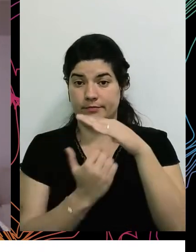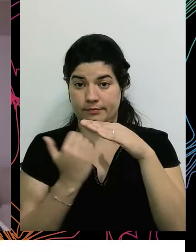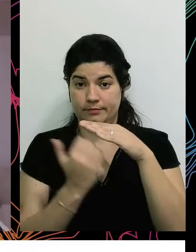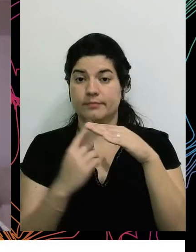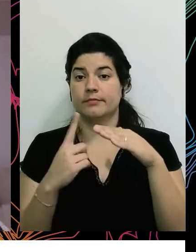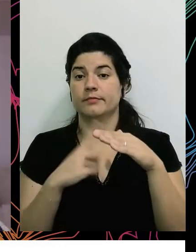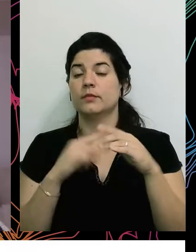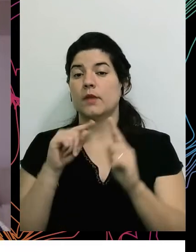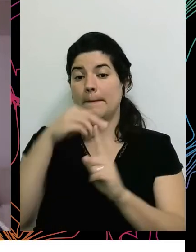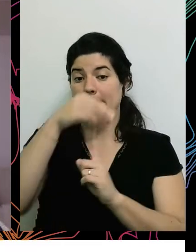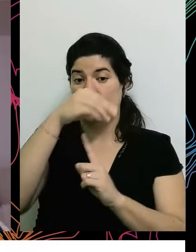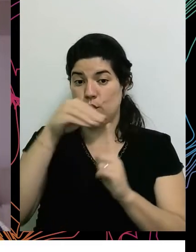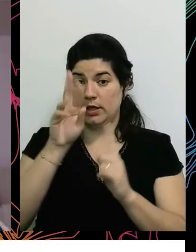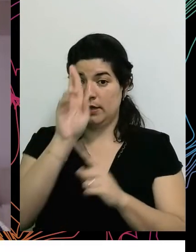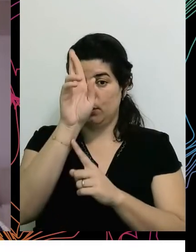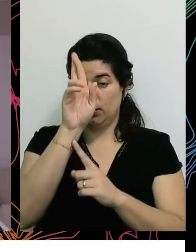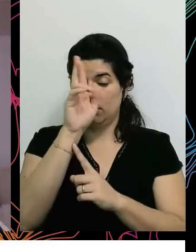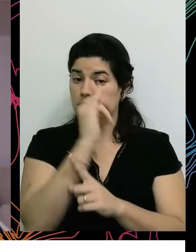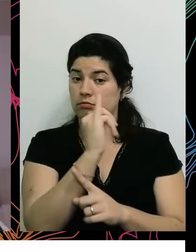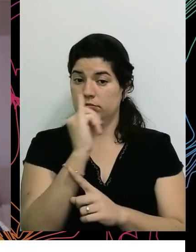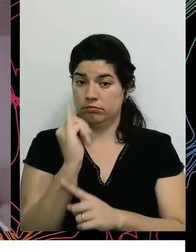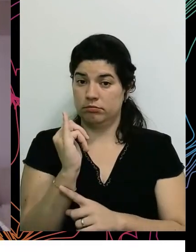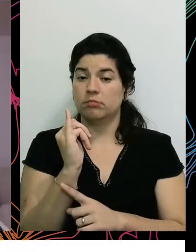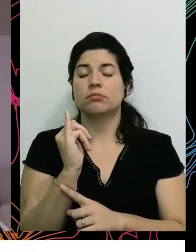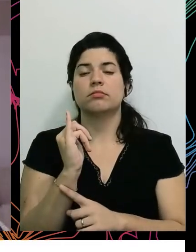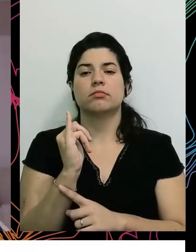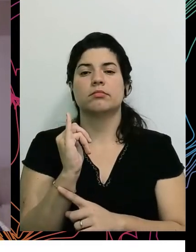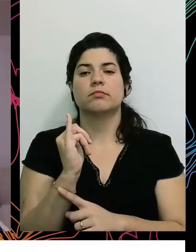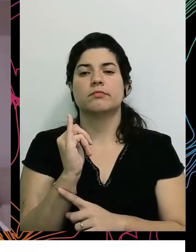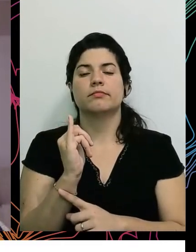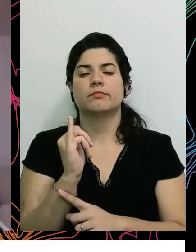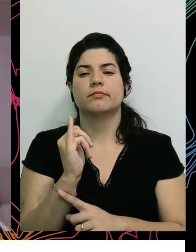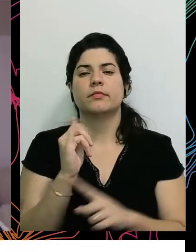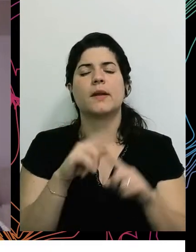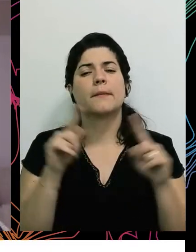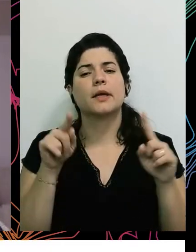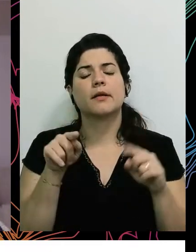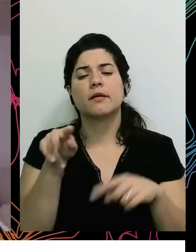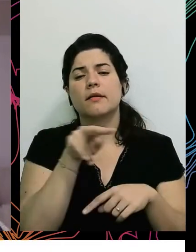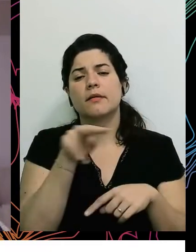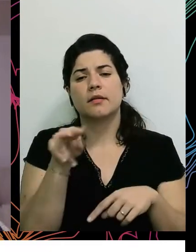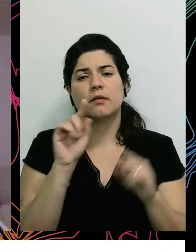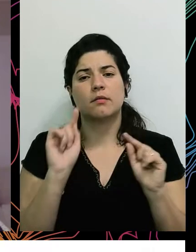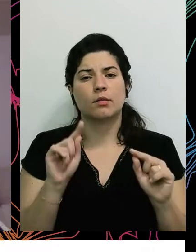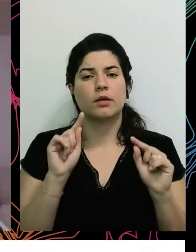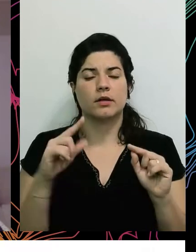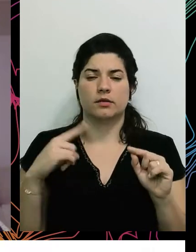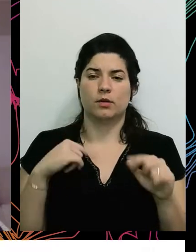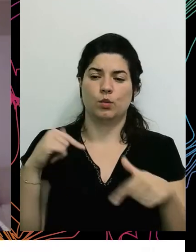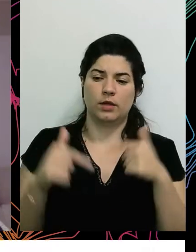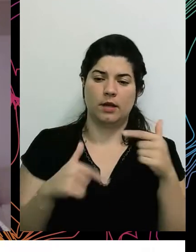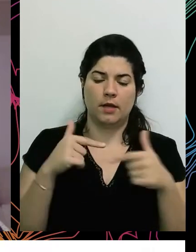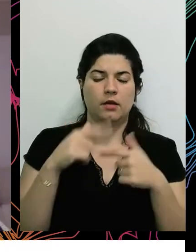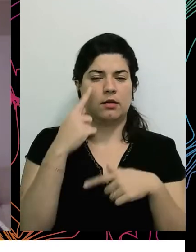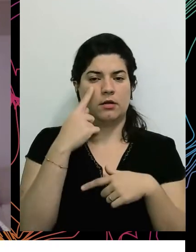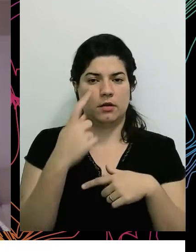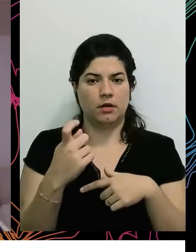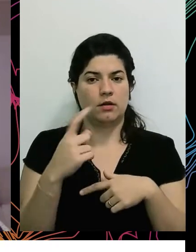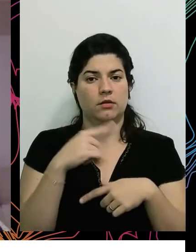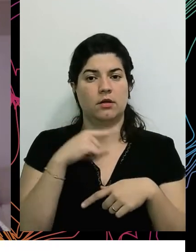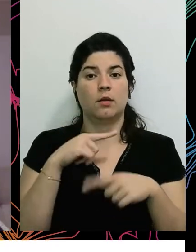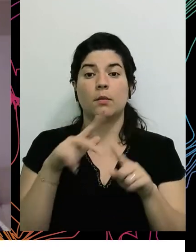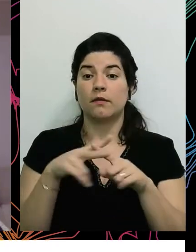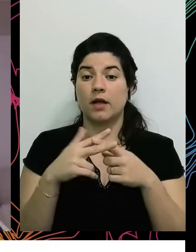e uma mentorada, mas elas não eram, mas através de um trabalho muito interessante, de uma ferramenta,